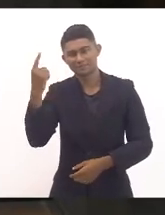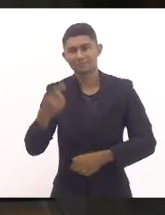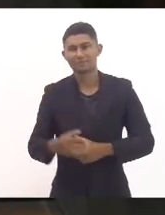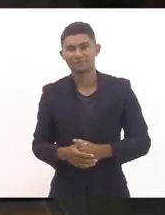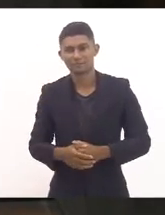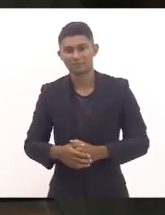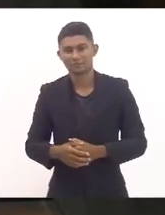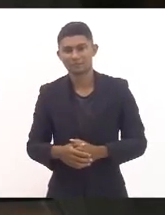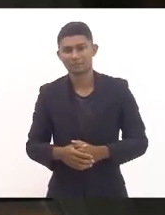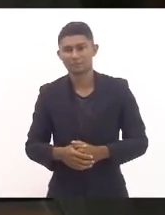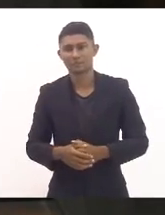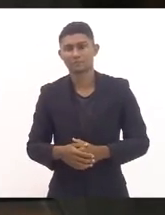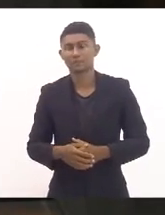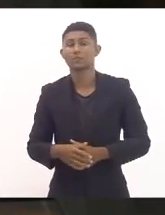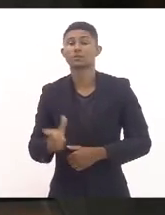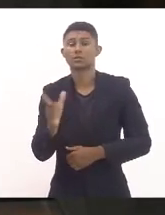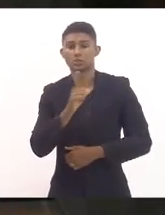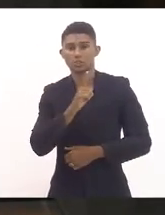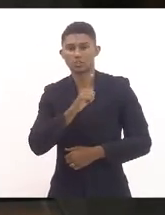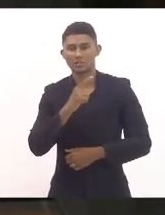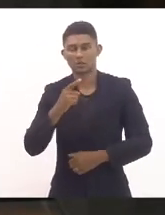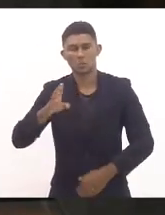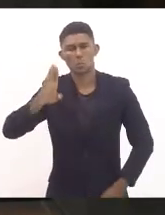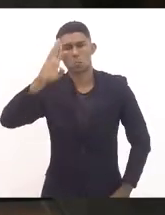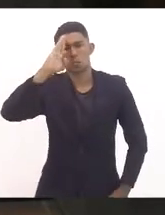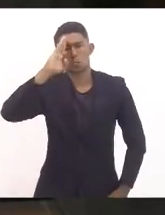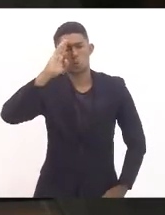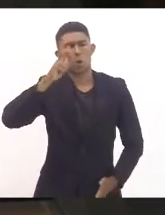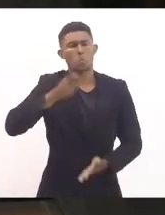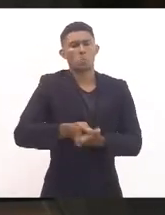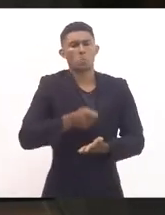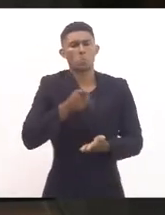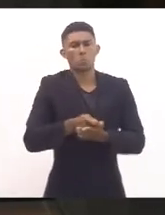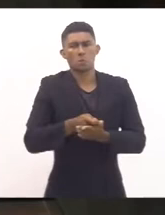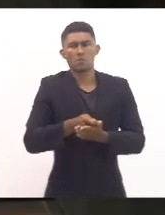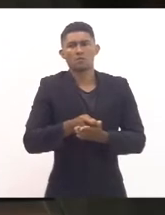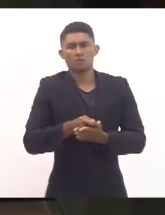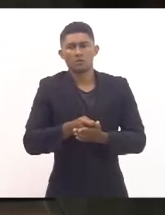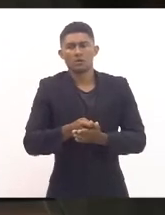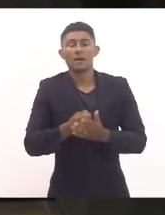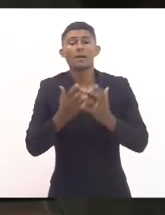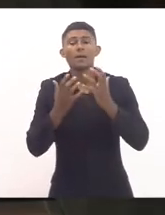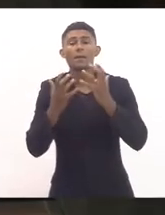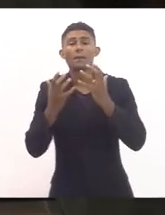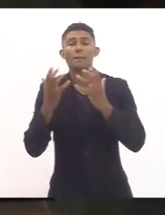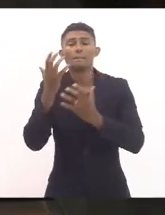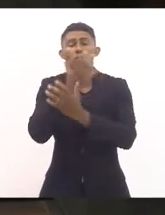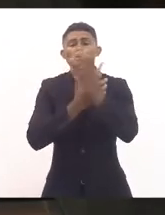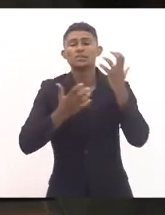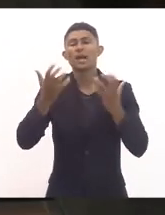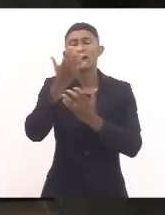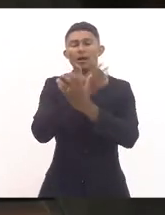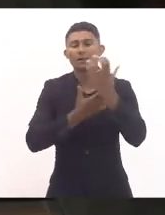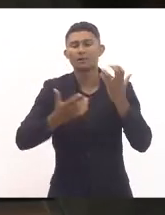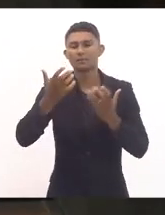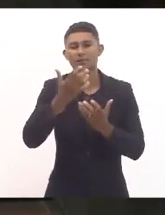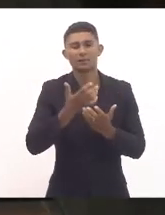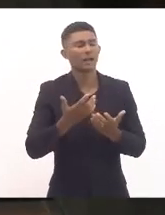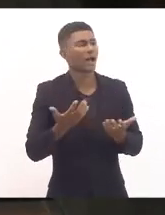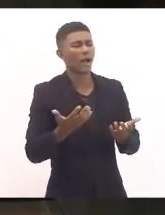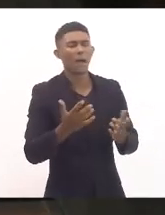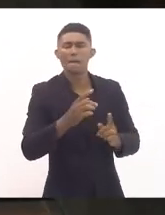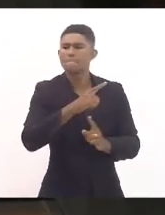aqui instalado uma ditadura e que se fazia música dizendo que era proibido